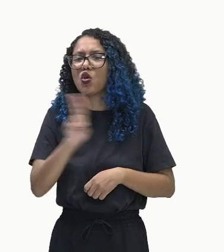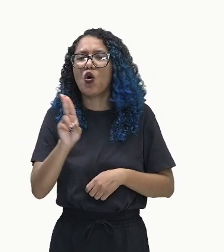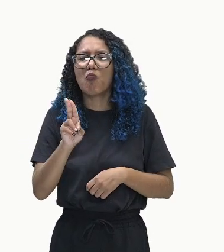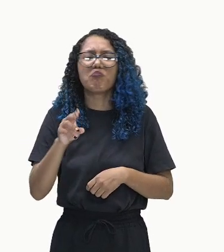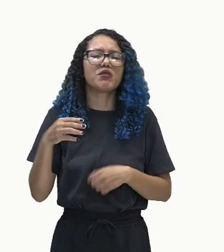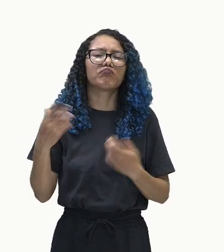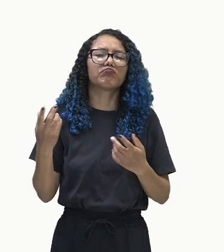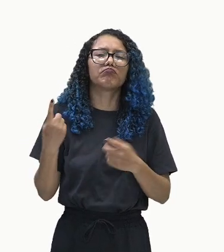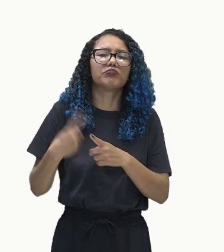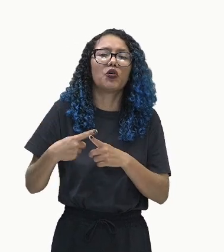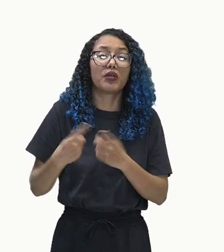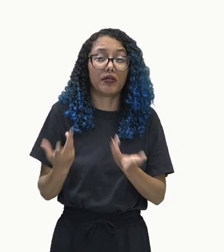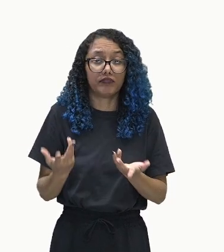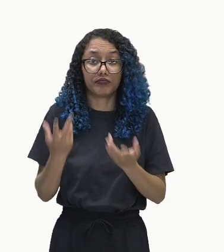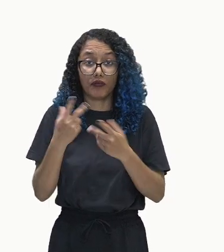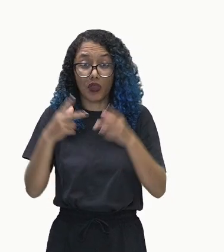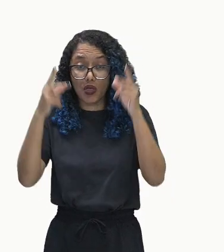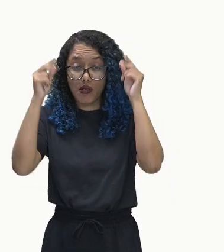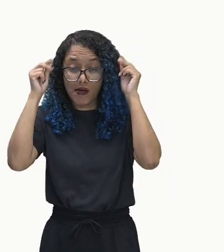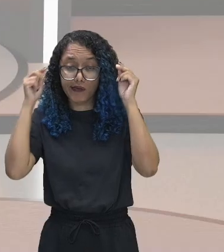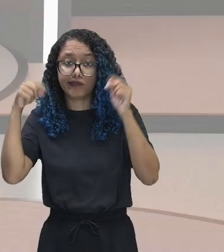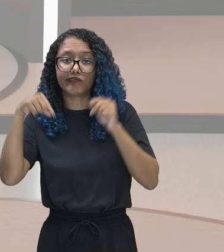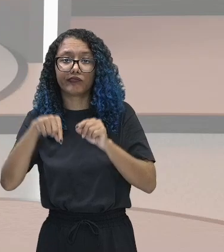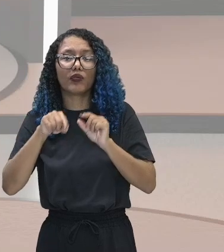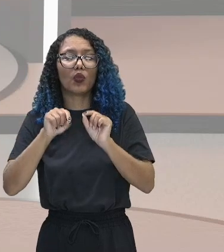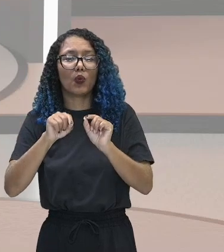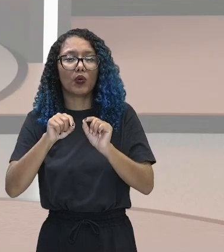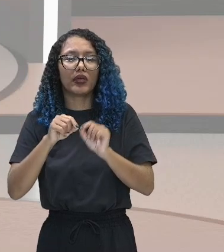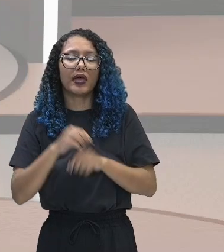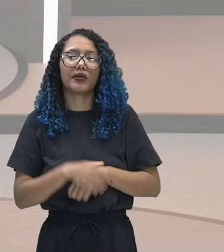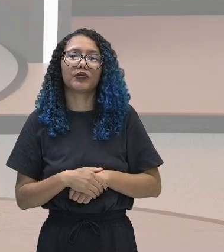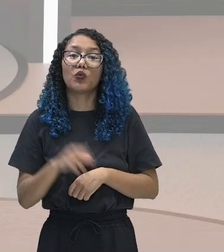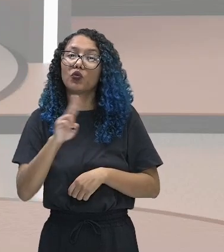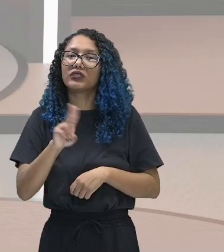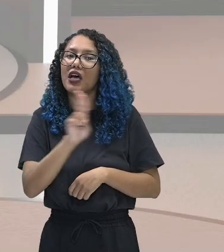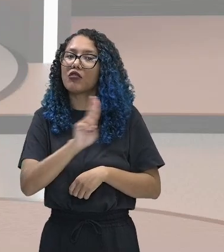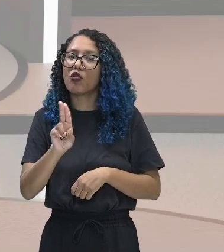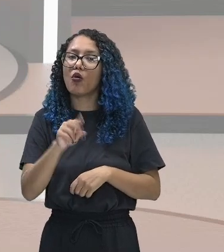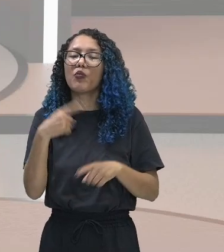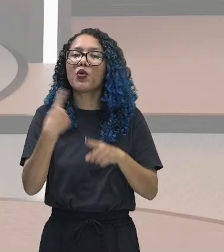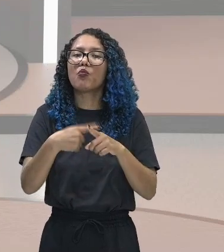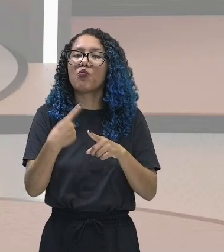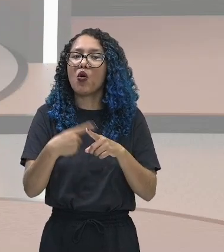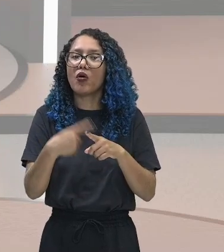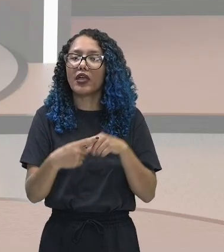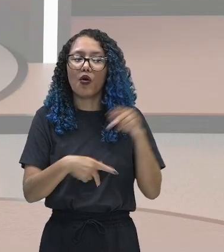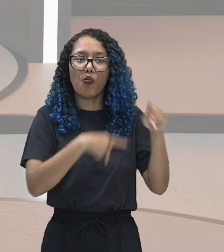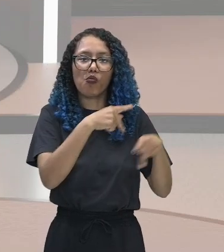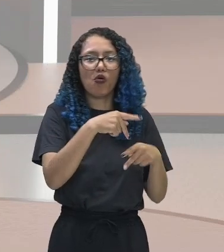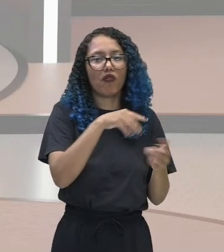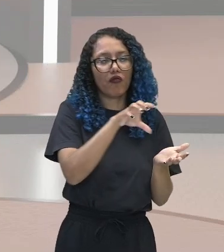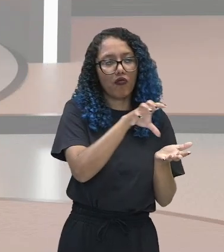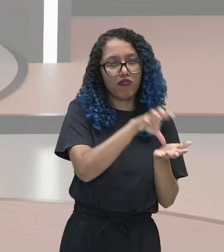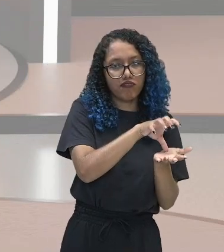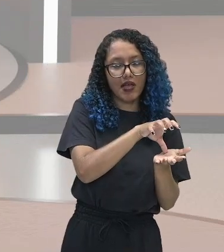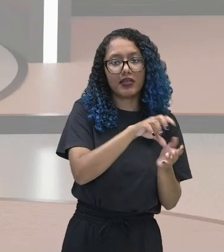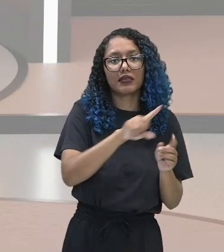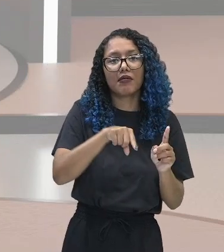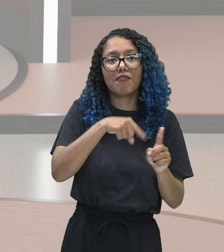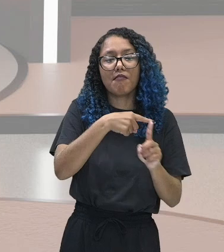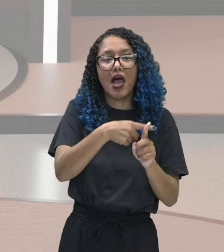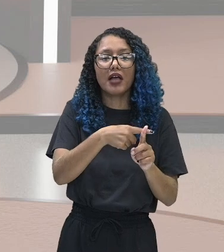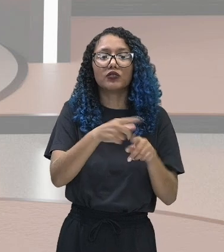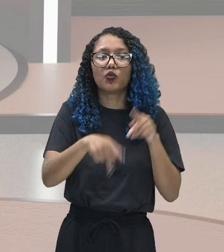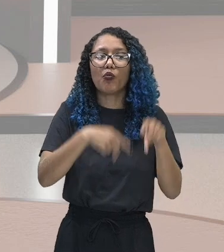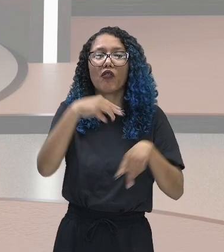os persas, já que eles fizeram uma fusão ali, né, dos persas com os medos. Por isso que eles também ficaram